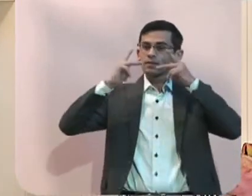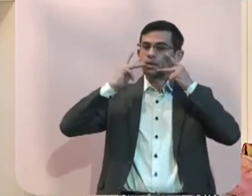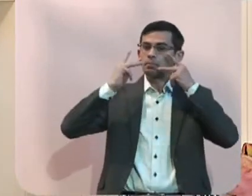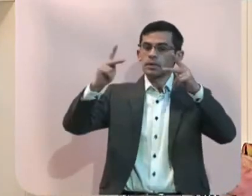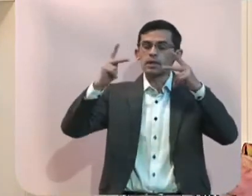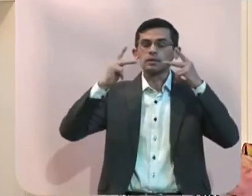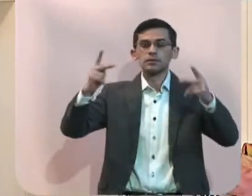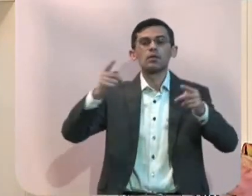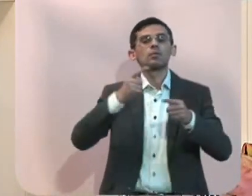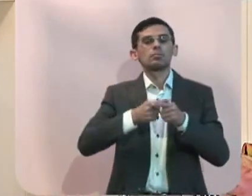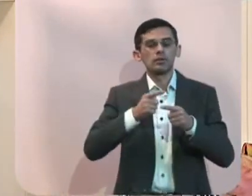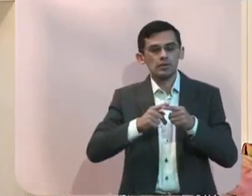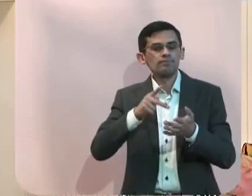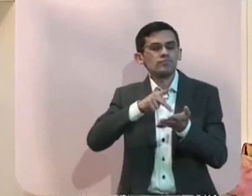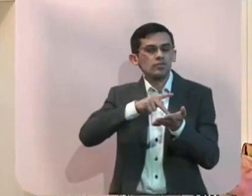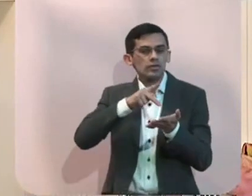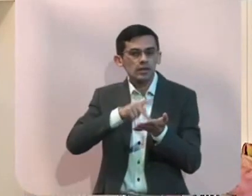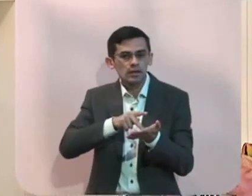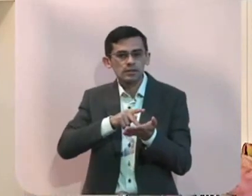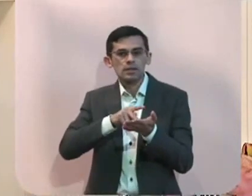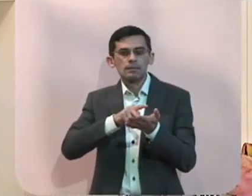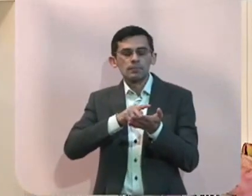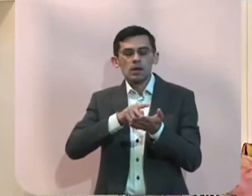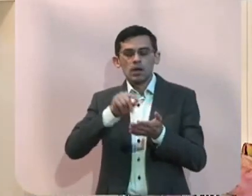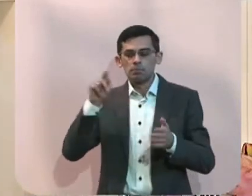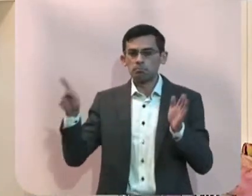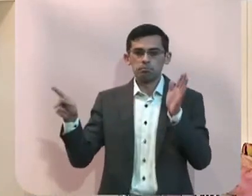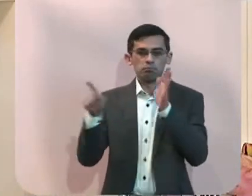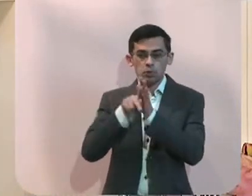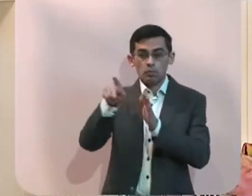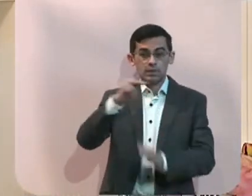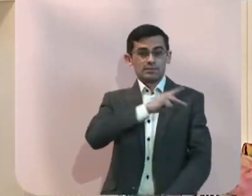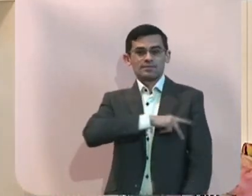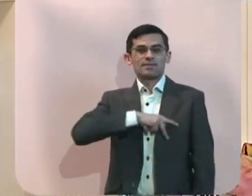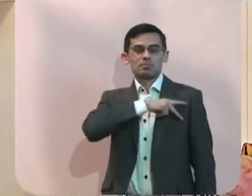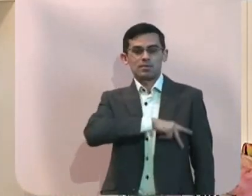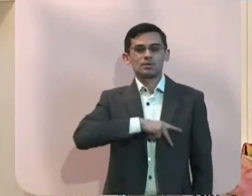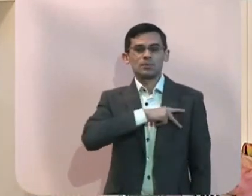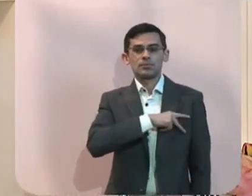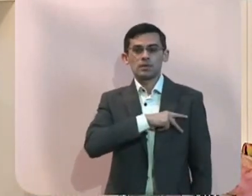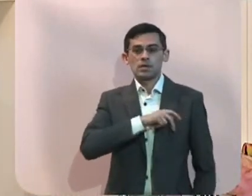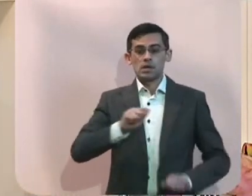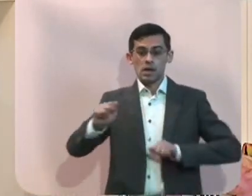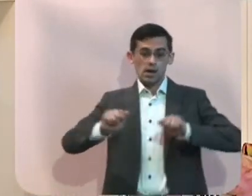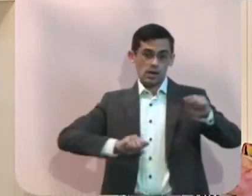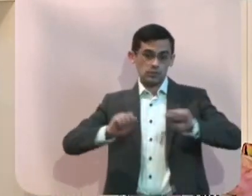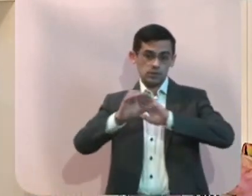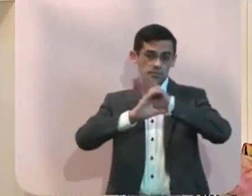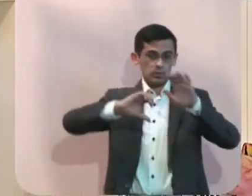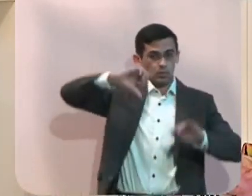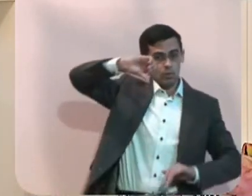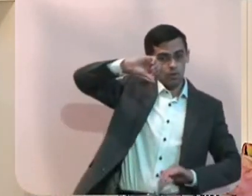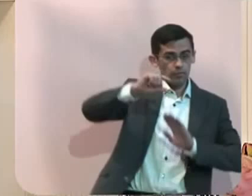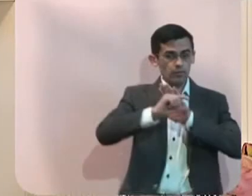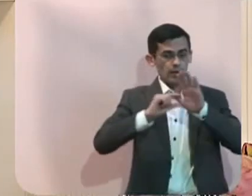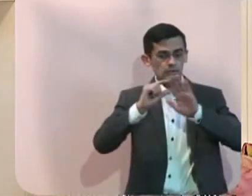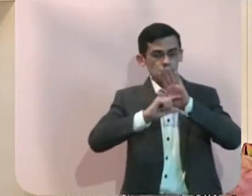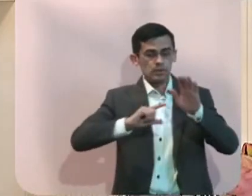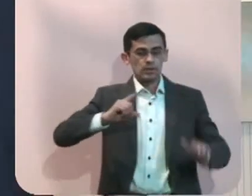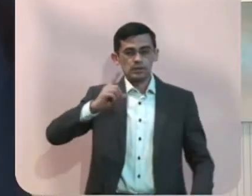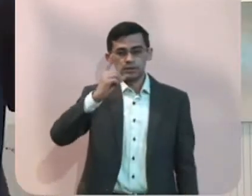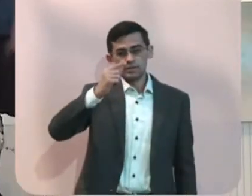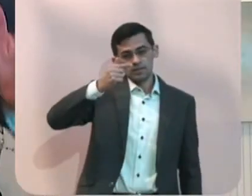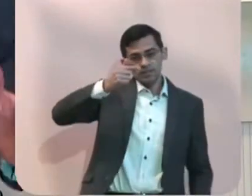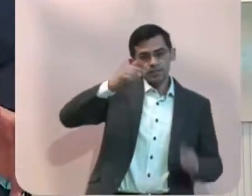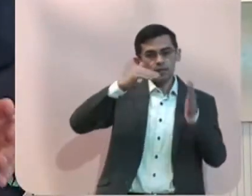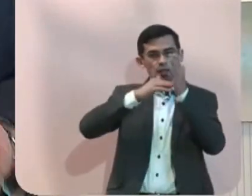Evangelho, porque essa era a qualidade preponderante na vida de Paulo. Lá em Atos 9, versículos 17 a 20, a Bíblia diz